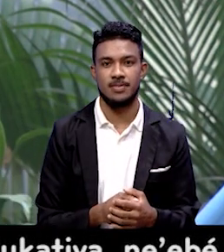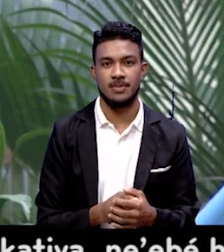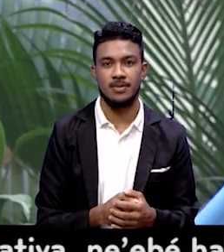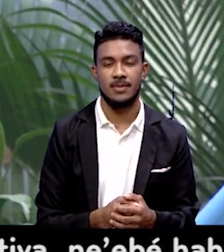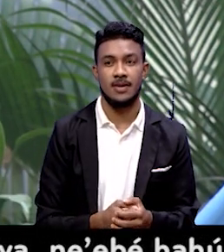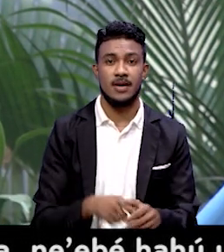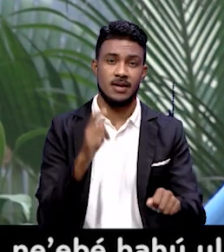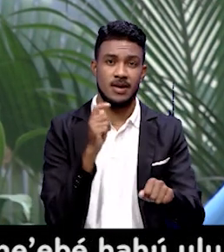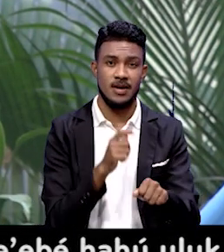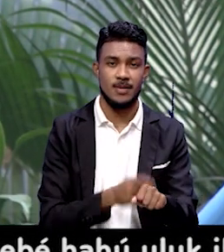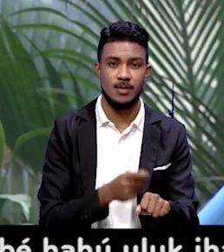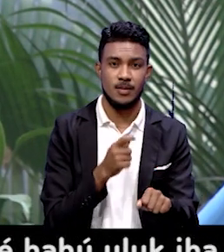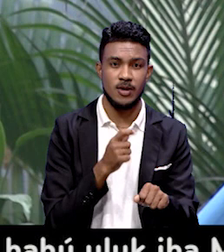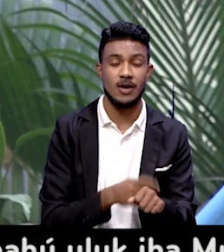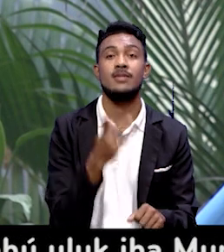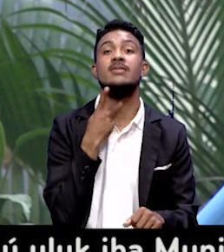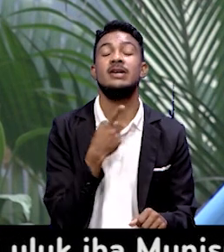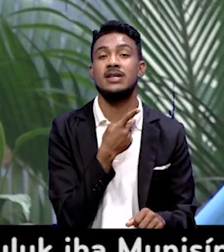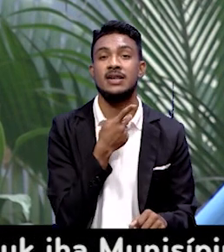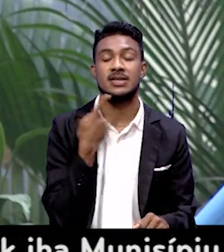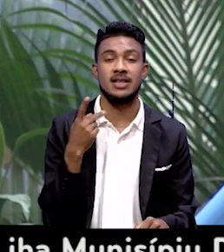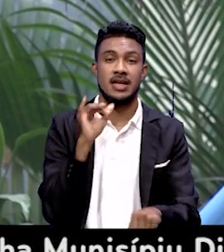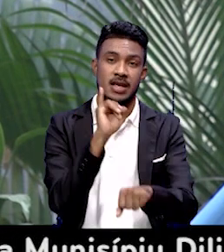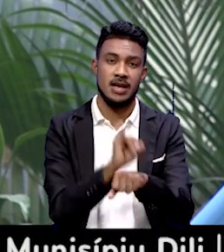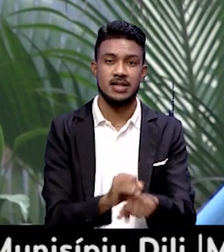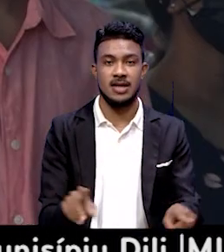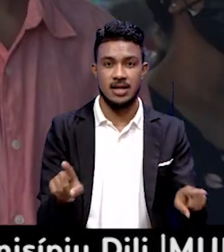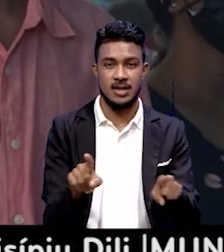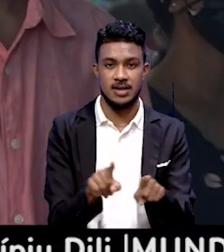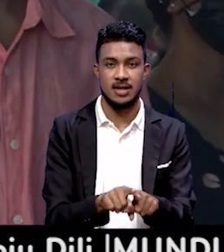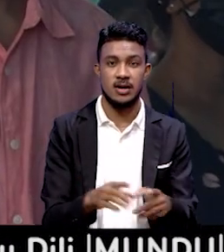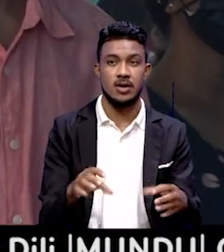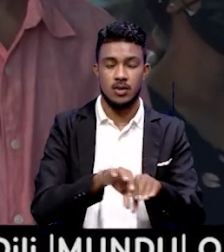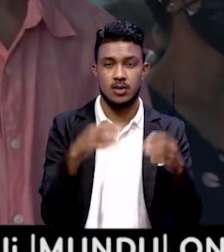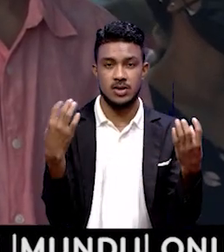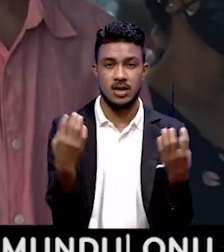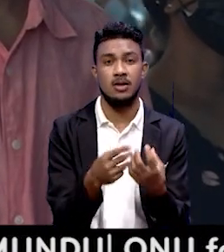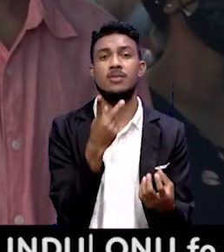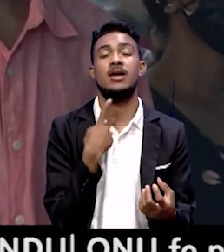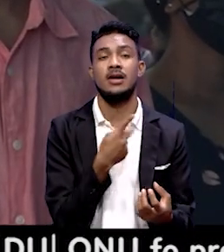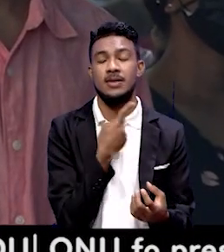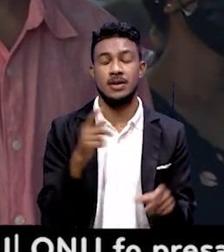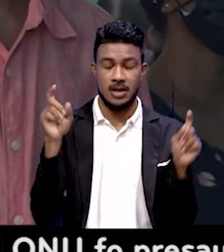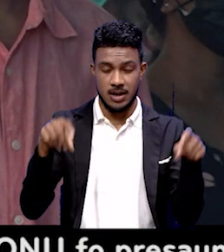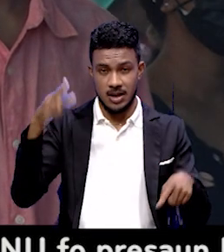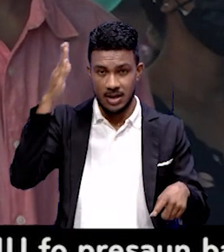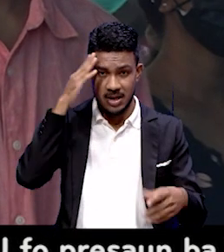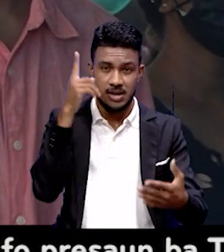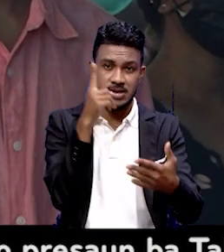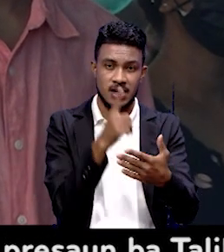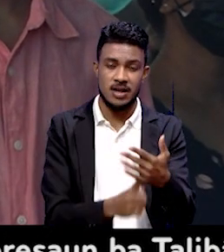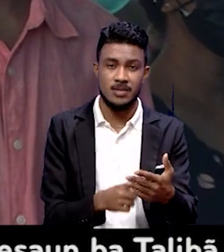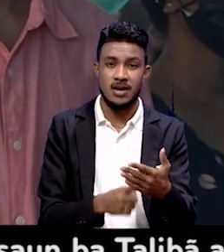tema pastoral arquidiocese menina. Também o Conselho Paroquial de nós temos saída do tema